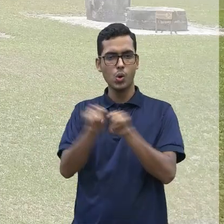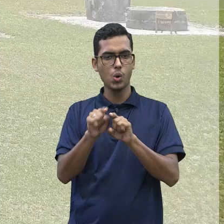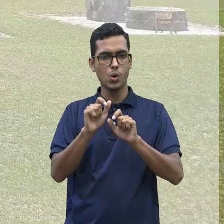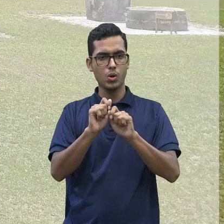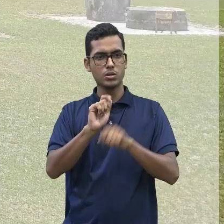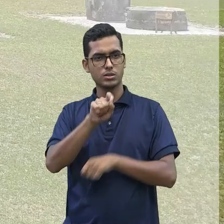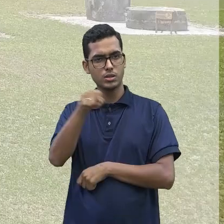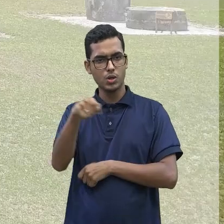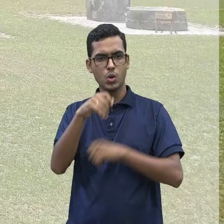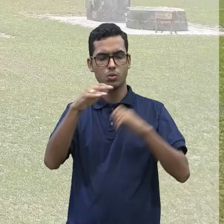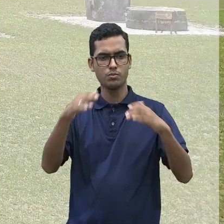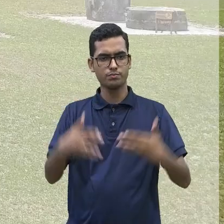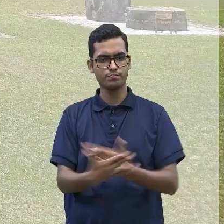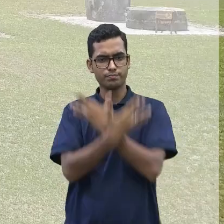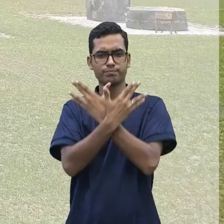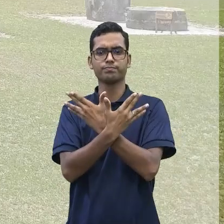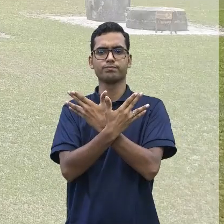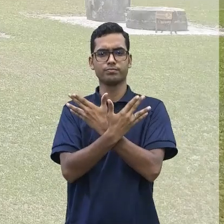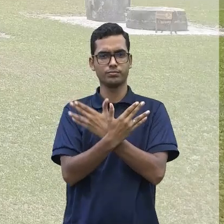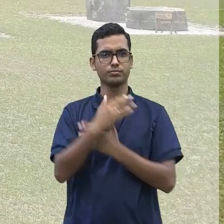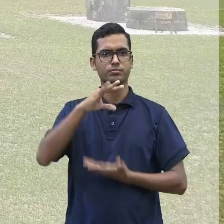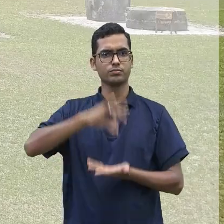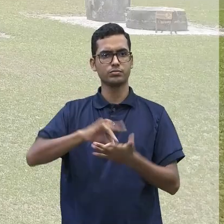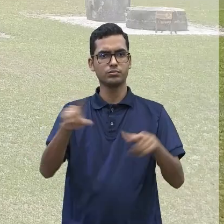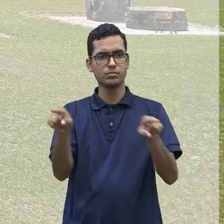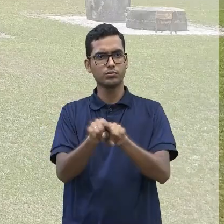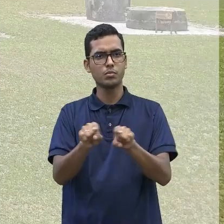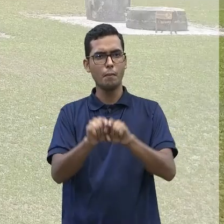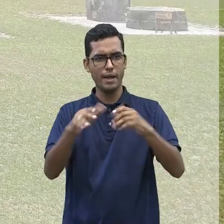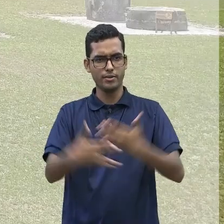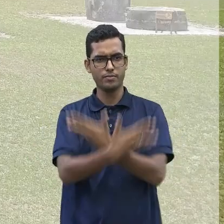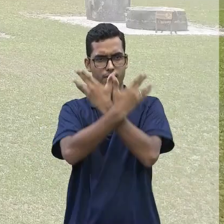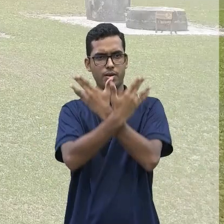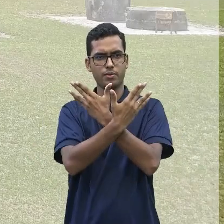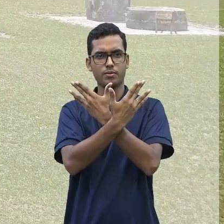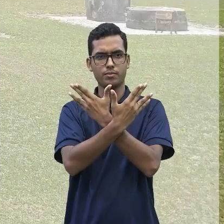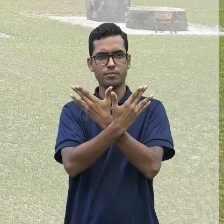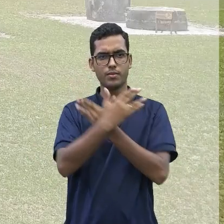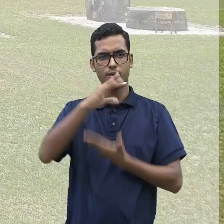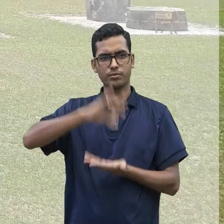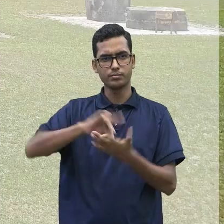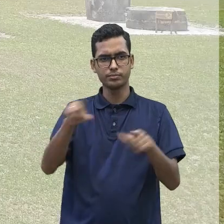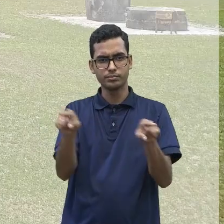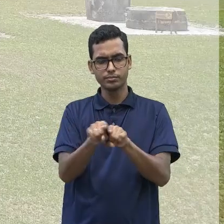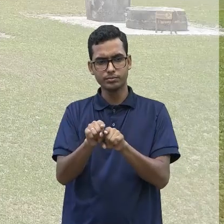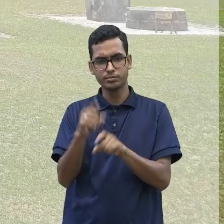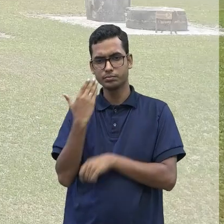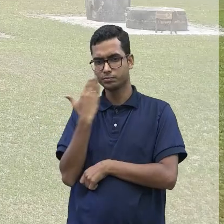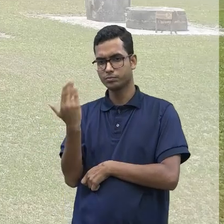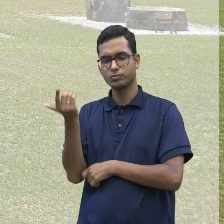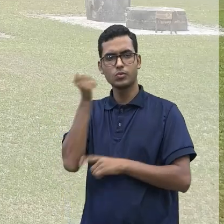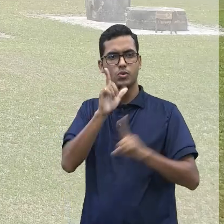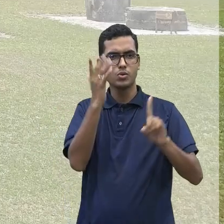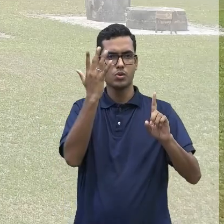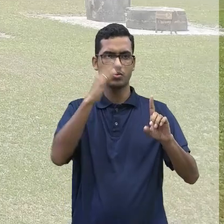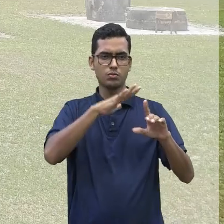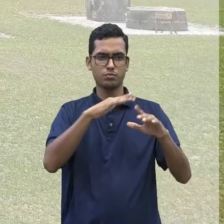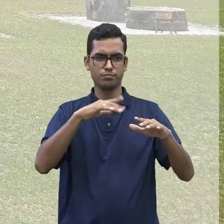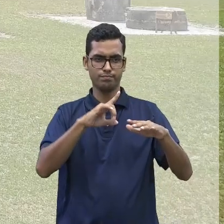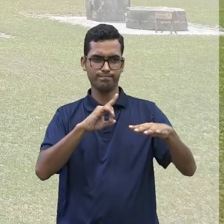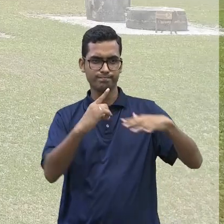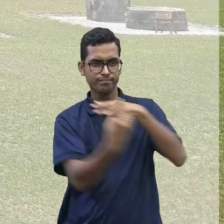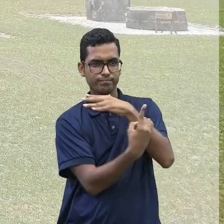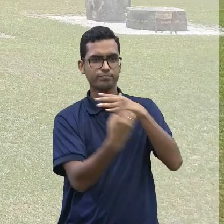social também dos povos maias. Nessa região, eles faziam as suas adorações aos seus deuses e também